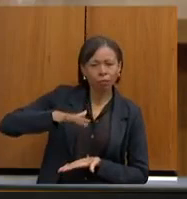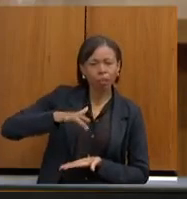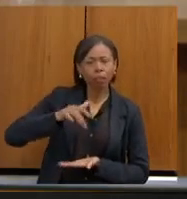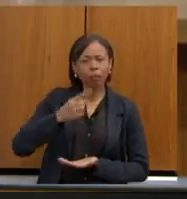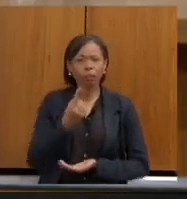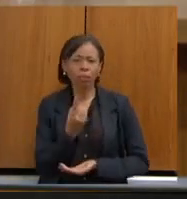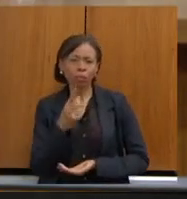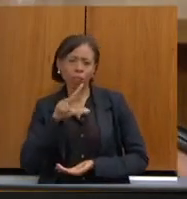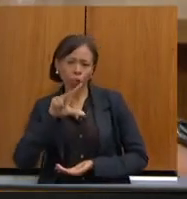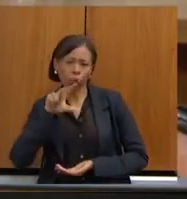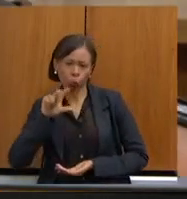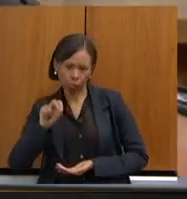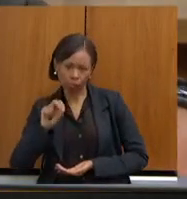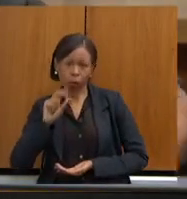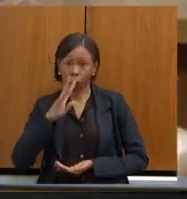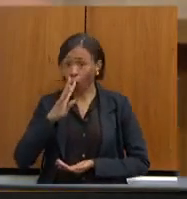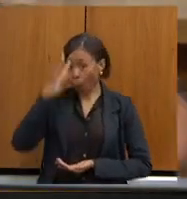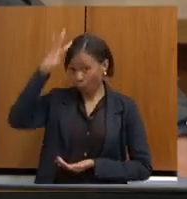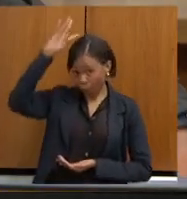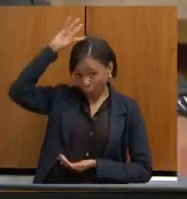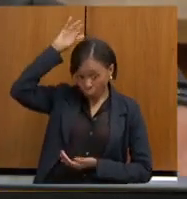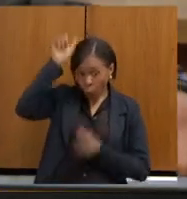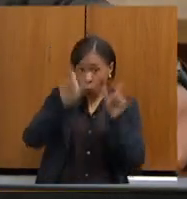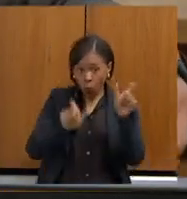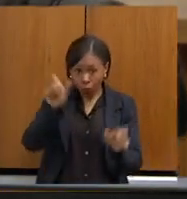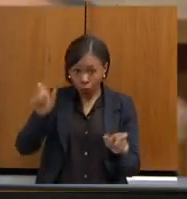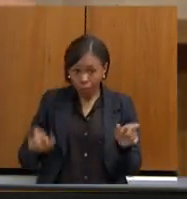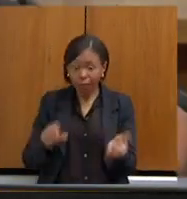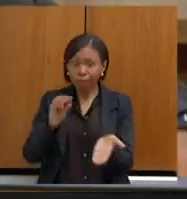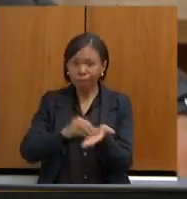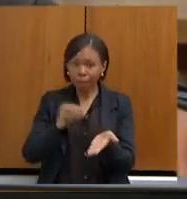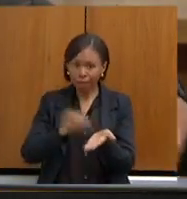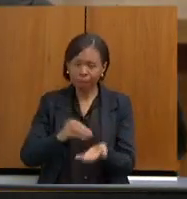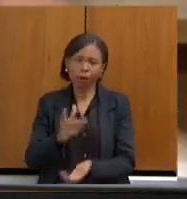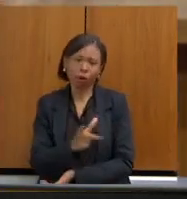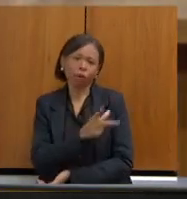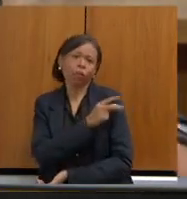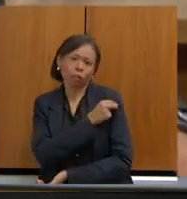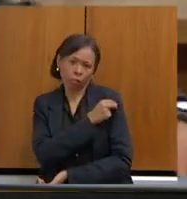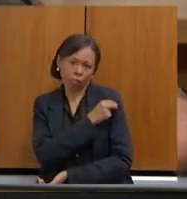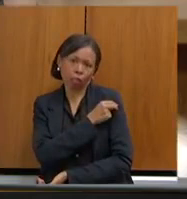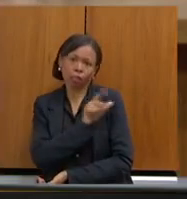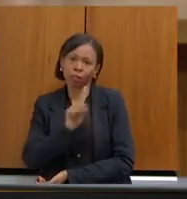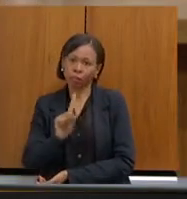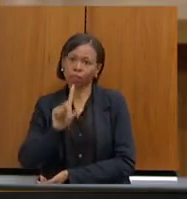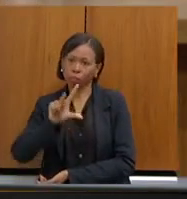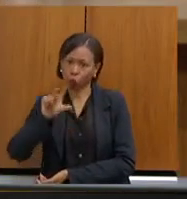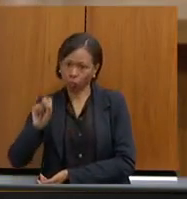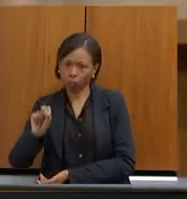150 bombeiros por vacinar e nós temos aproximadamente